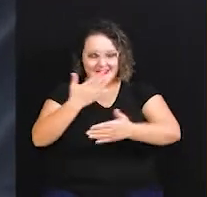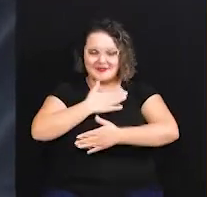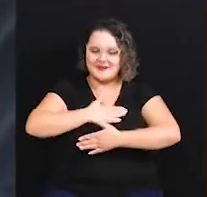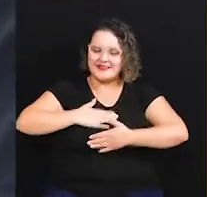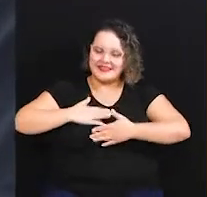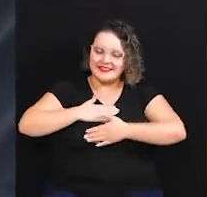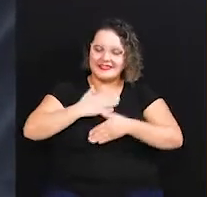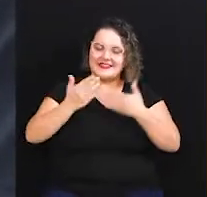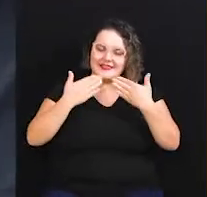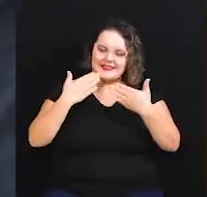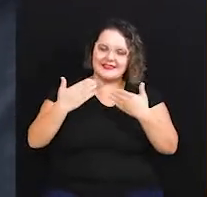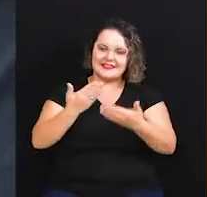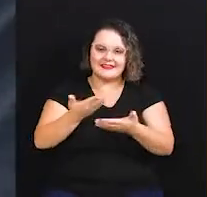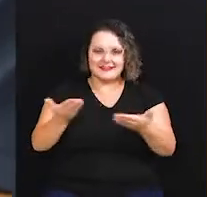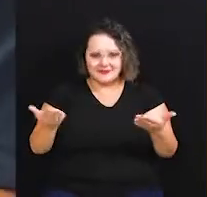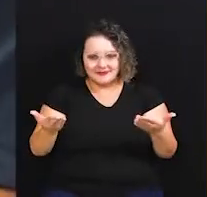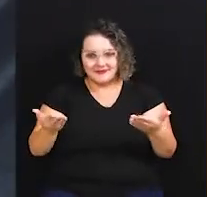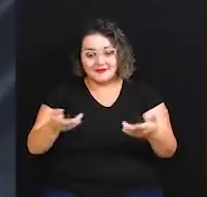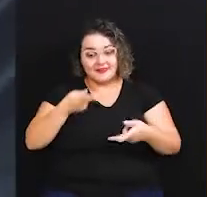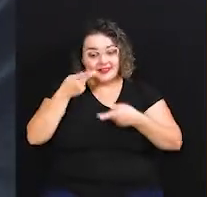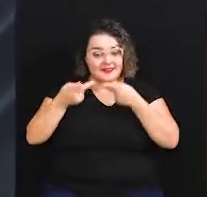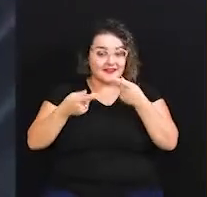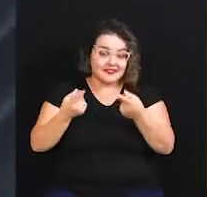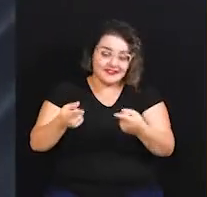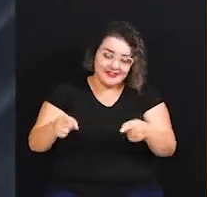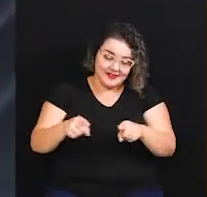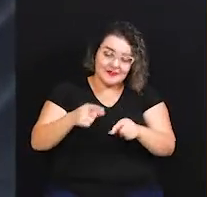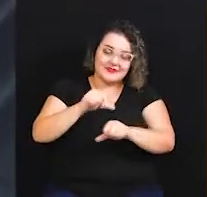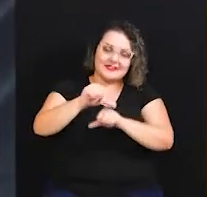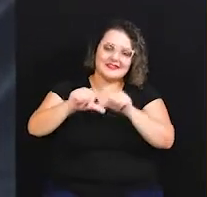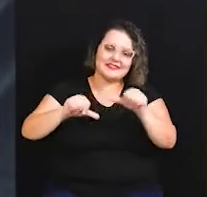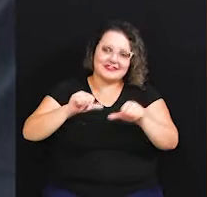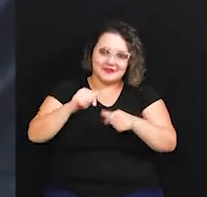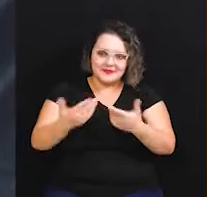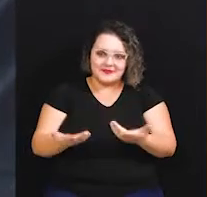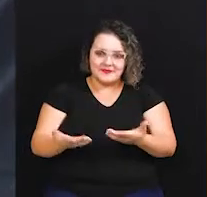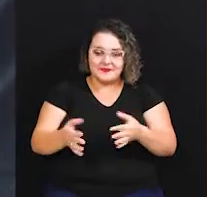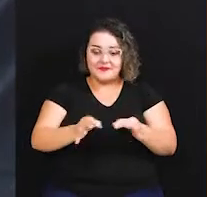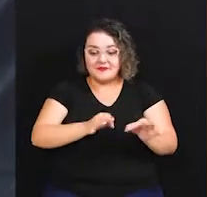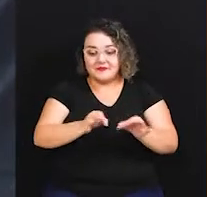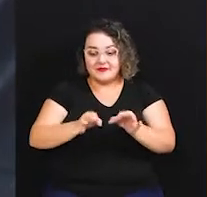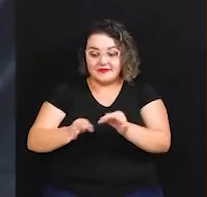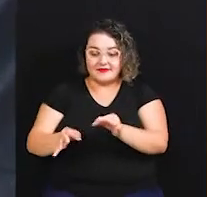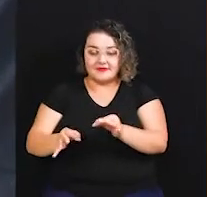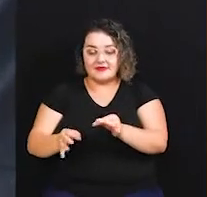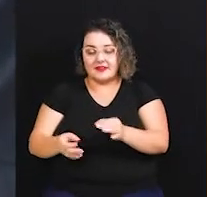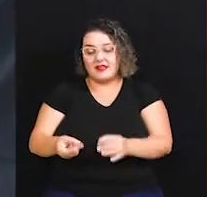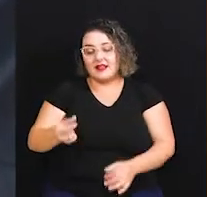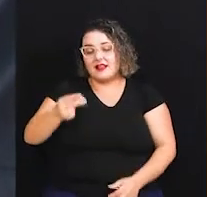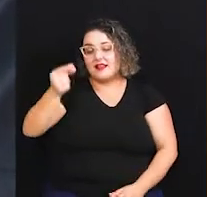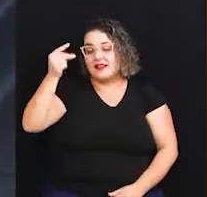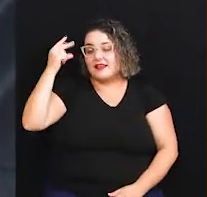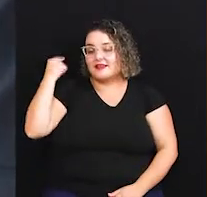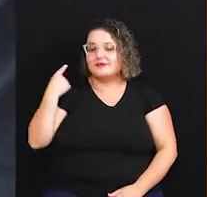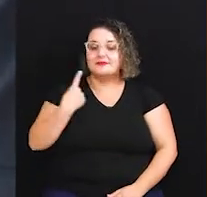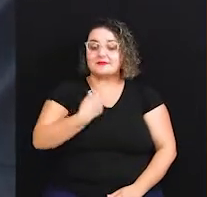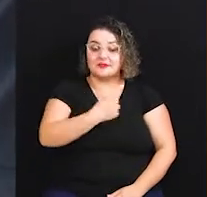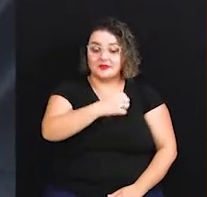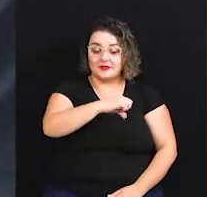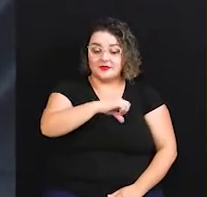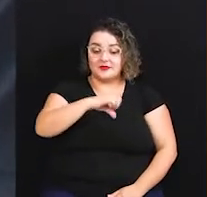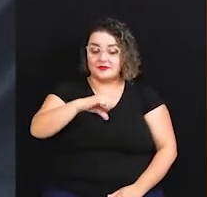com vocês. Falar sobre música, sobre a música que transforma. Um projeto que começou a origem